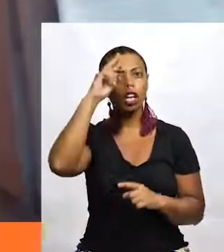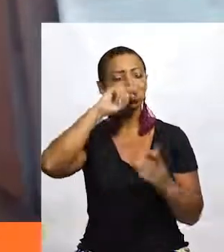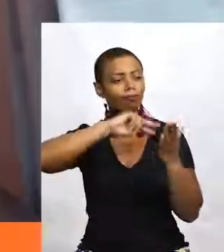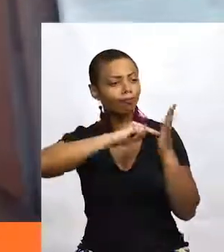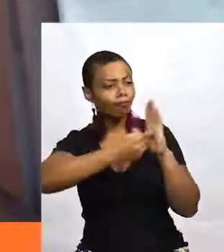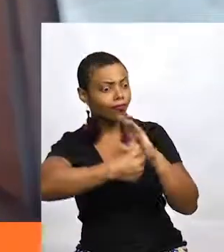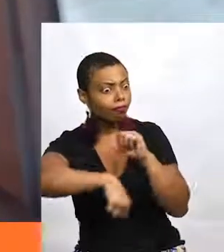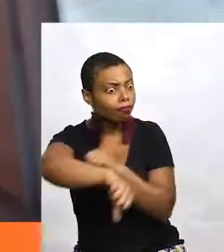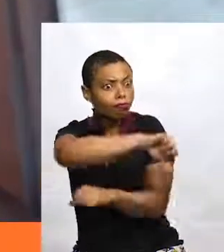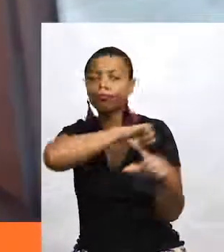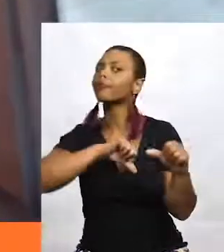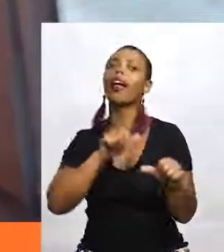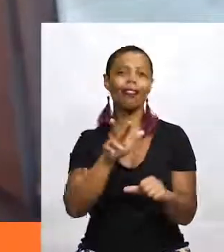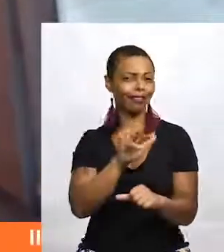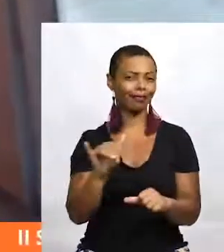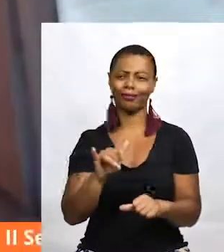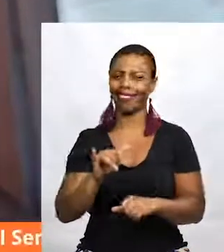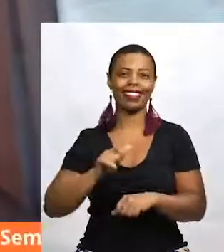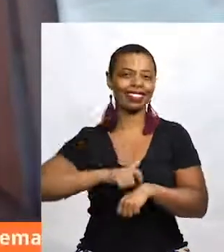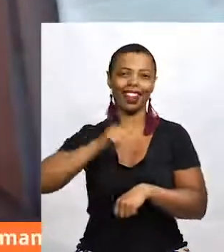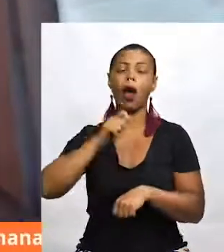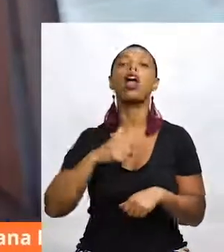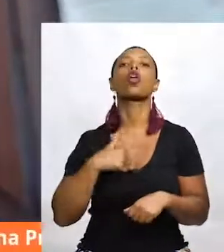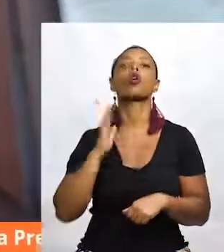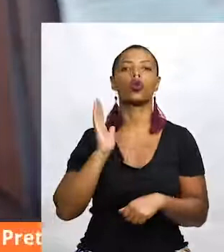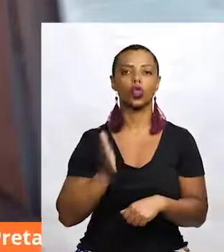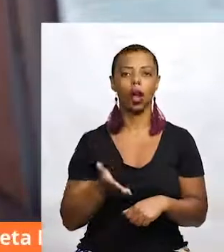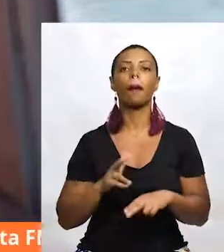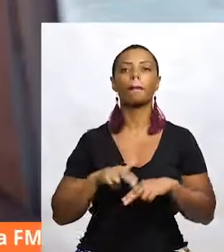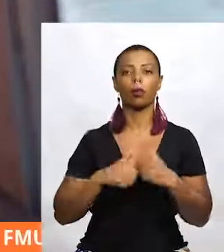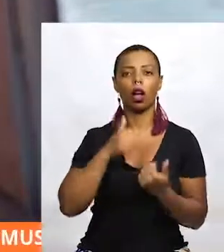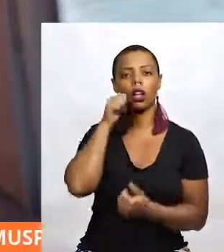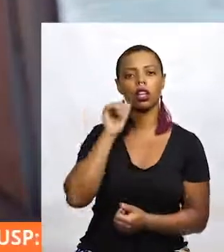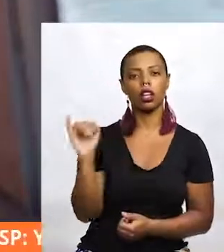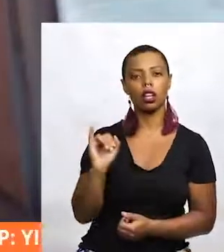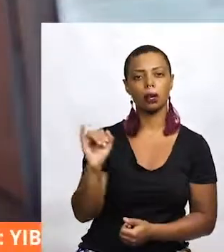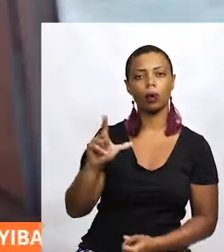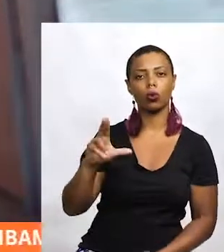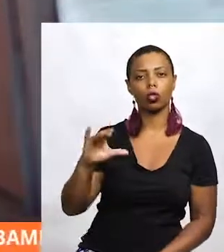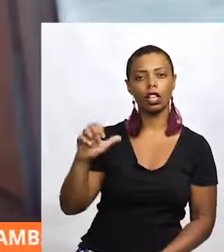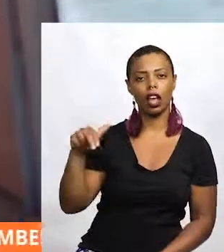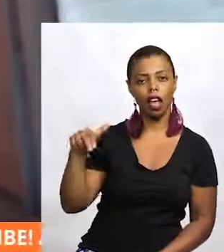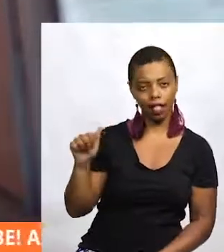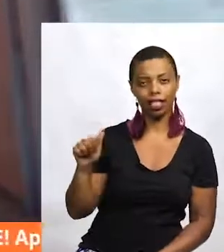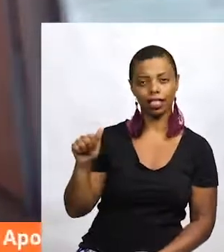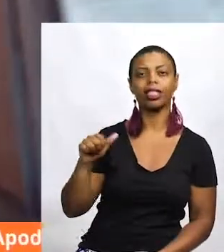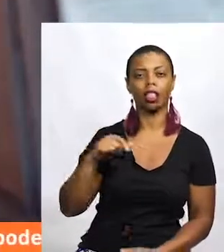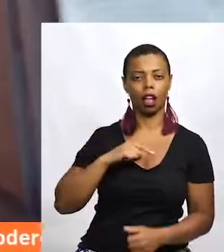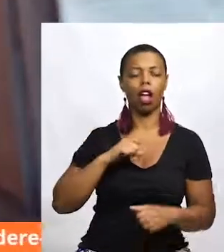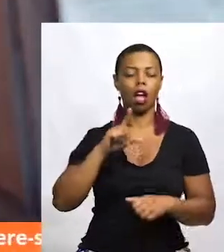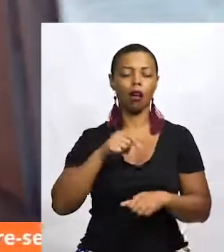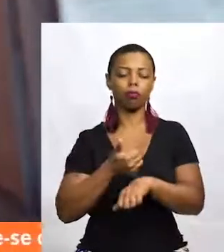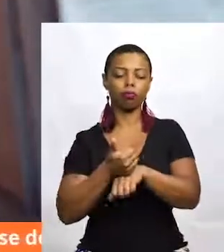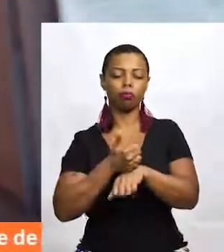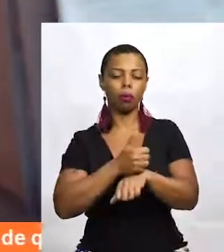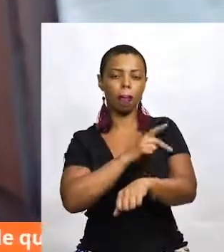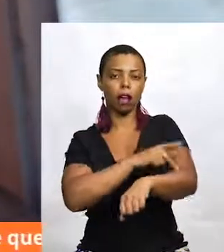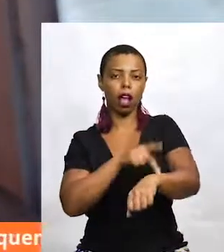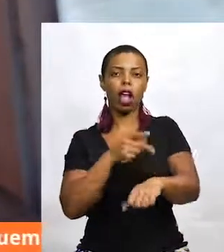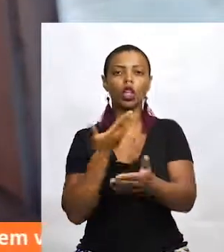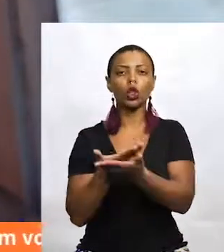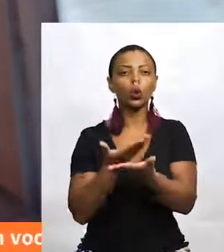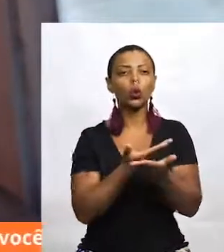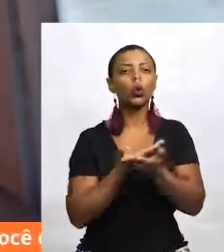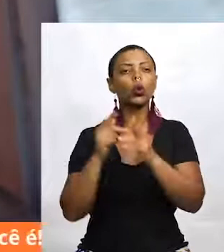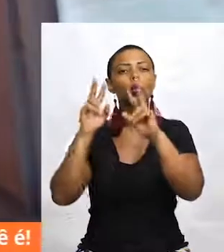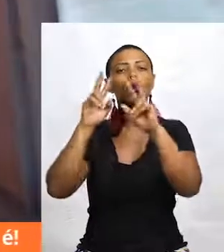inevitável. Né? E eu fiz essa ressignificação por conta da minha irmã Luciana Alves, que é pedagoga e estudou as relações